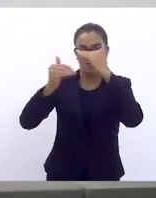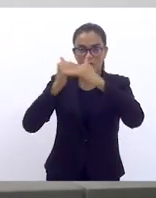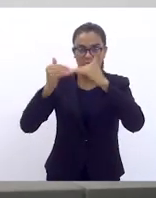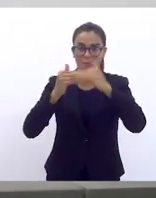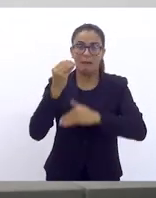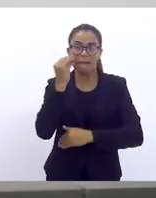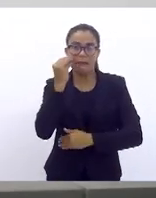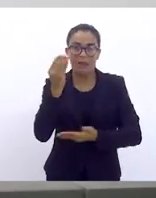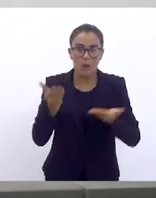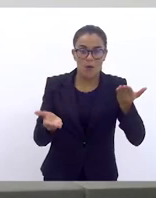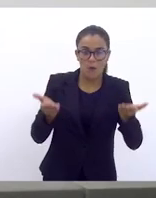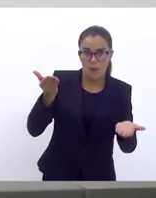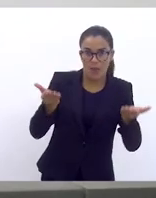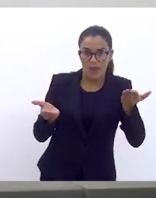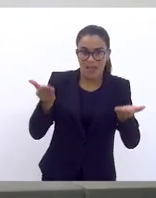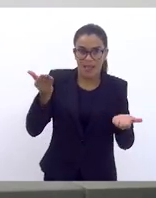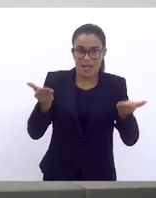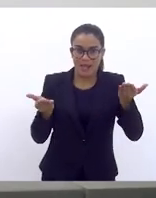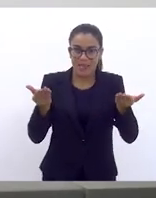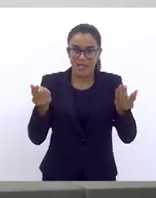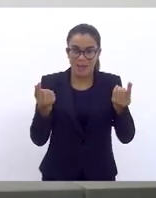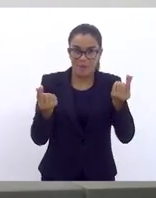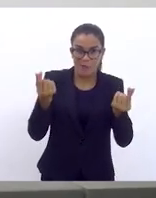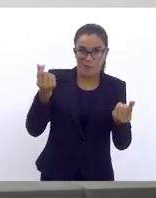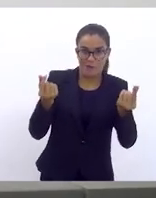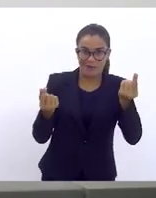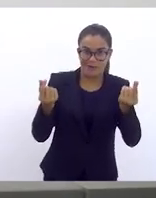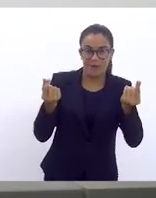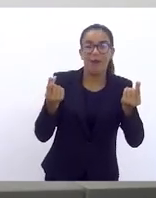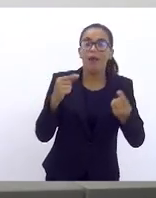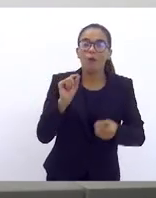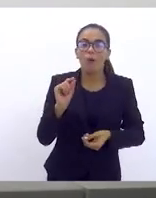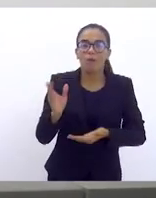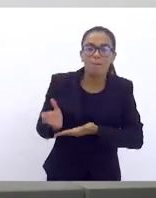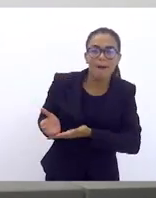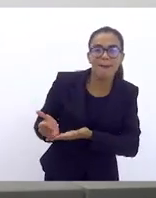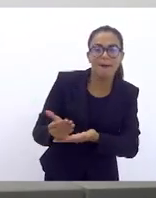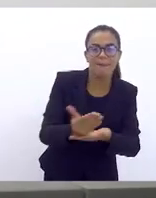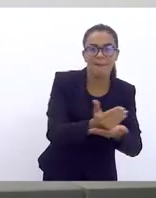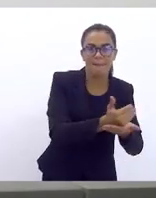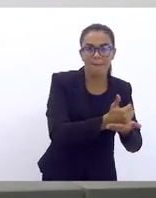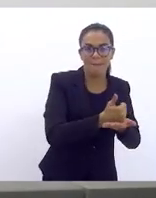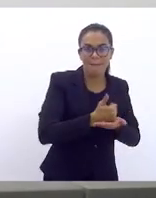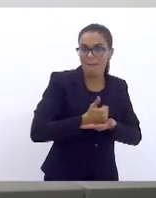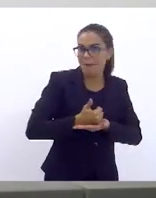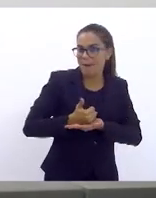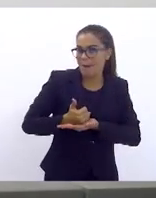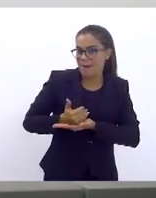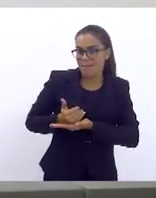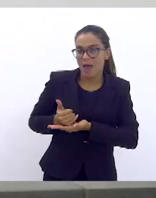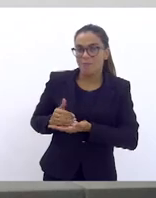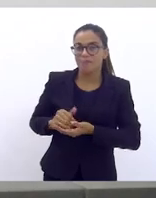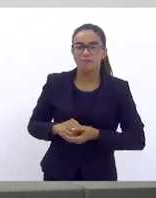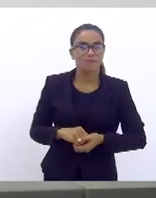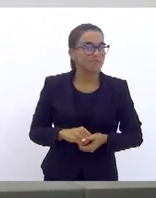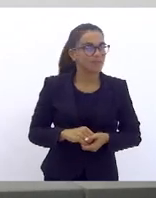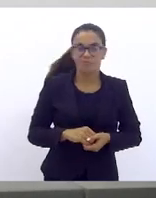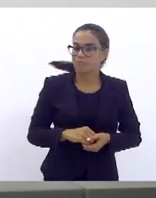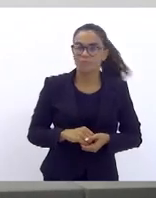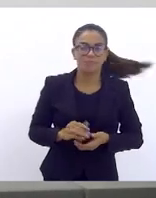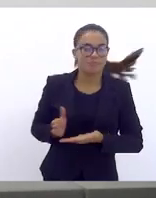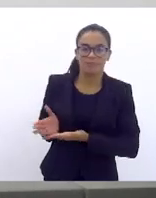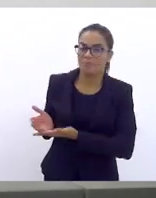equilíbrio fiscal e esse equilíbrio vem a partir da receita né A medida que você tem desenvolvimento econômico você consegue